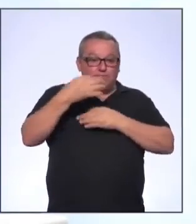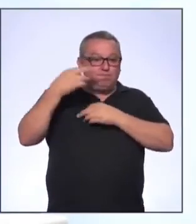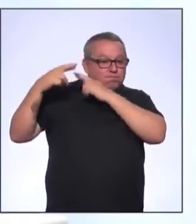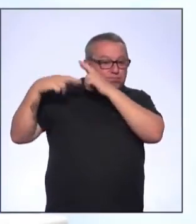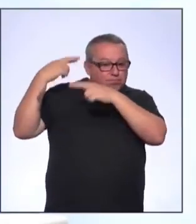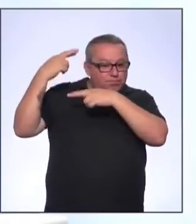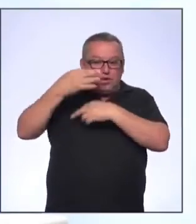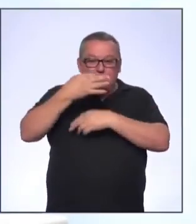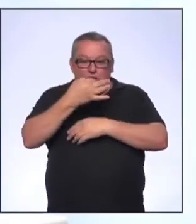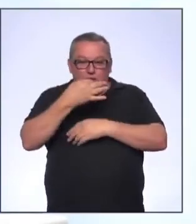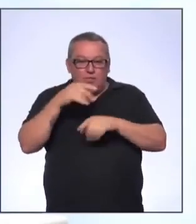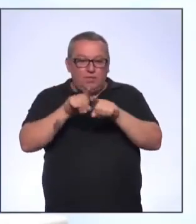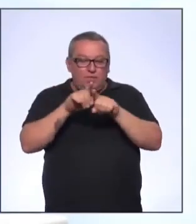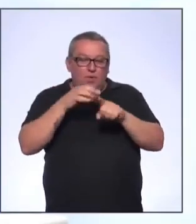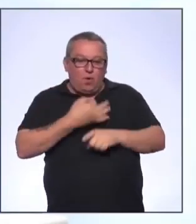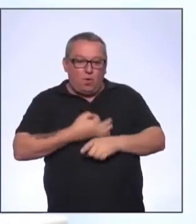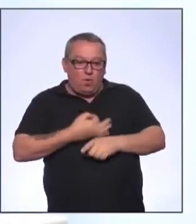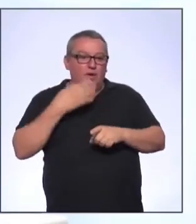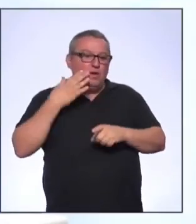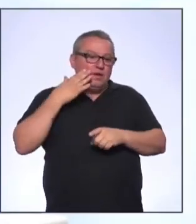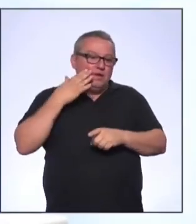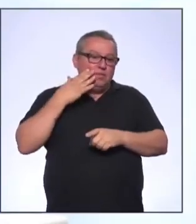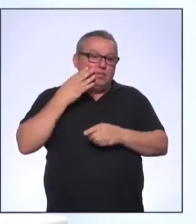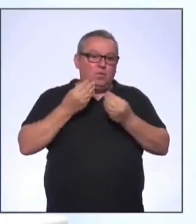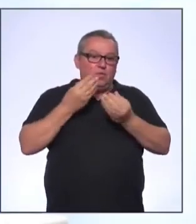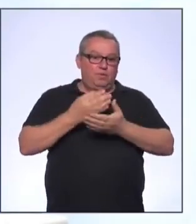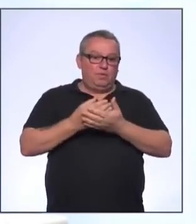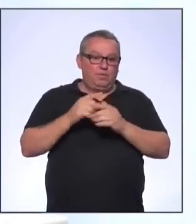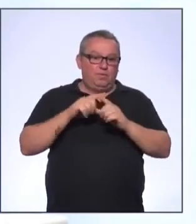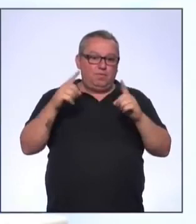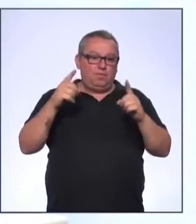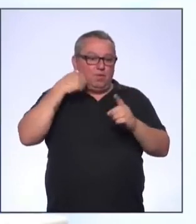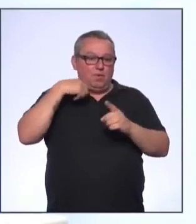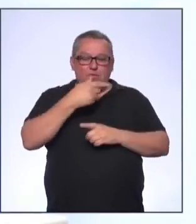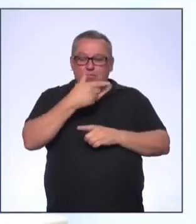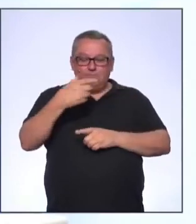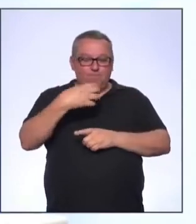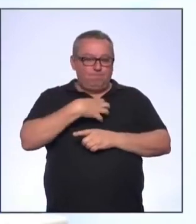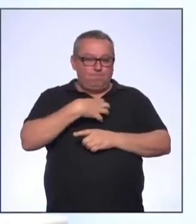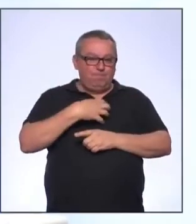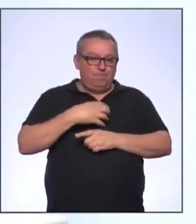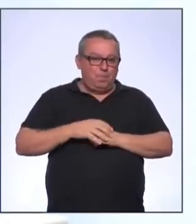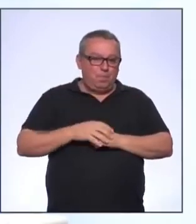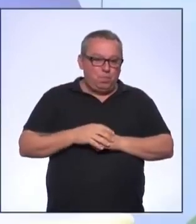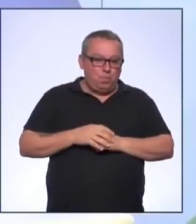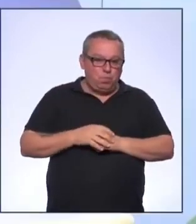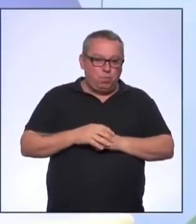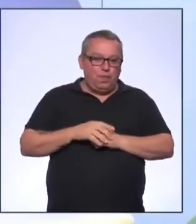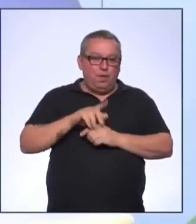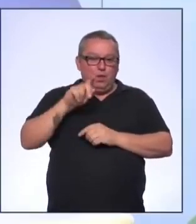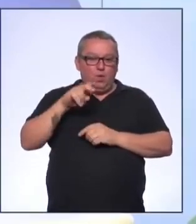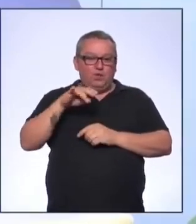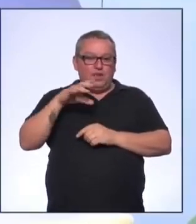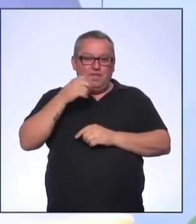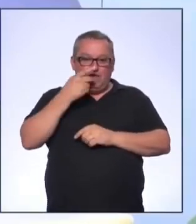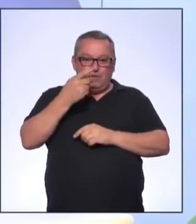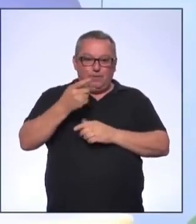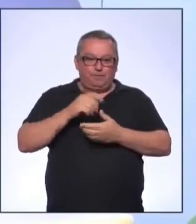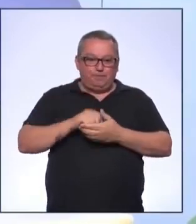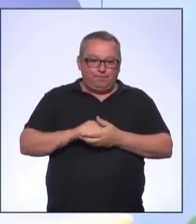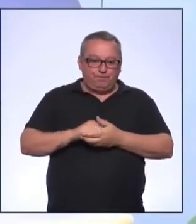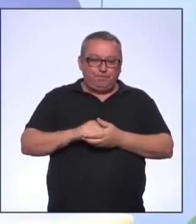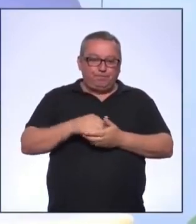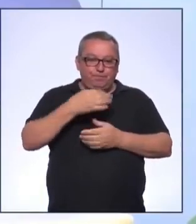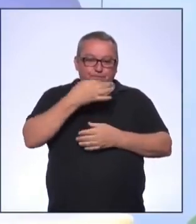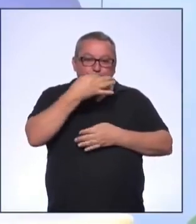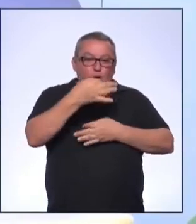quanto mais você souber debater, mais você convence as pessoas, né? Mas com a mãe não tem jeito, tá certo? Isso. não Aí, adianta. ó, o Gustavo, ele até respondeu aqui, né?